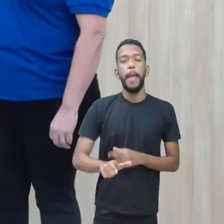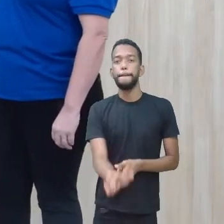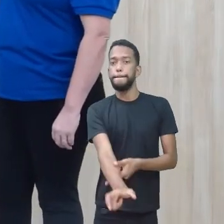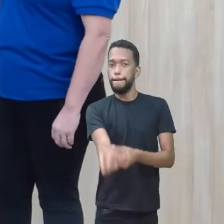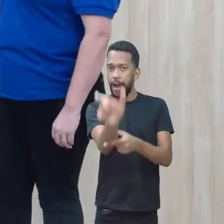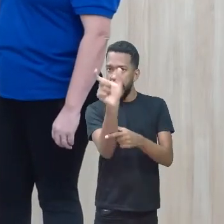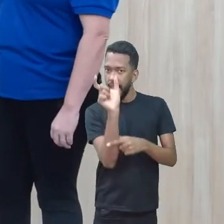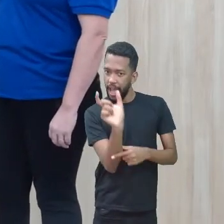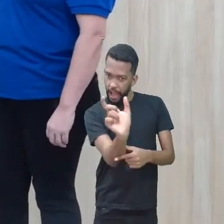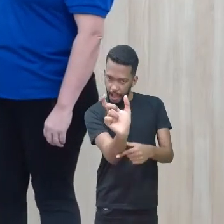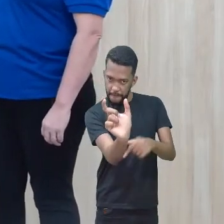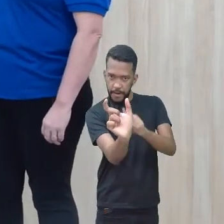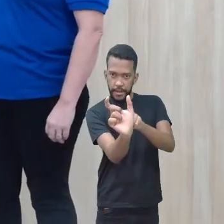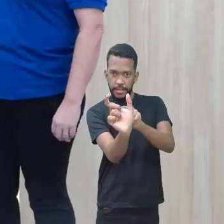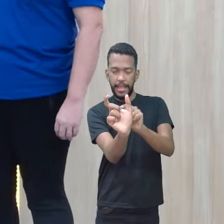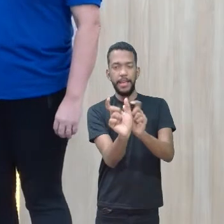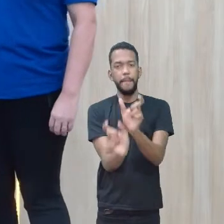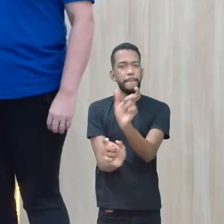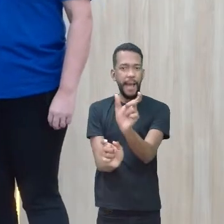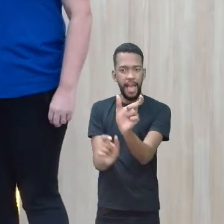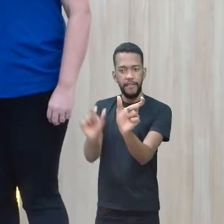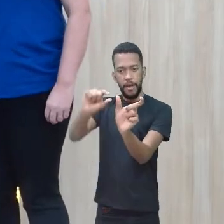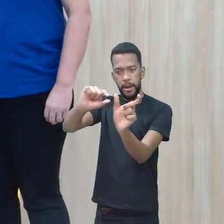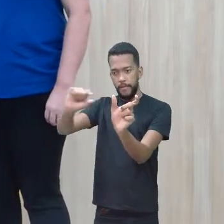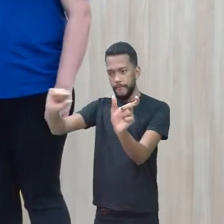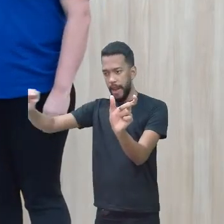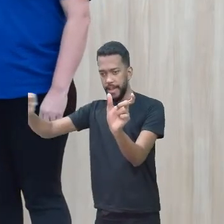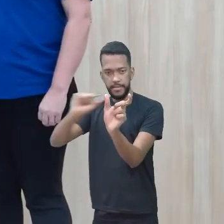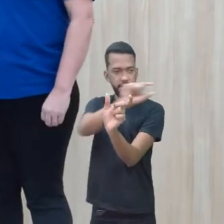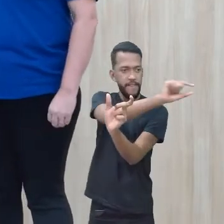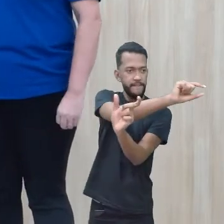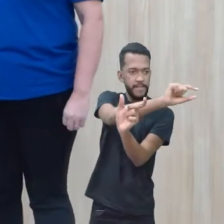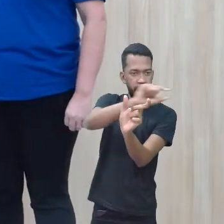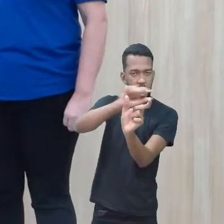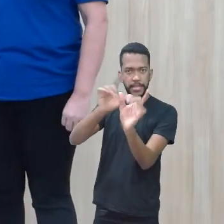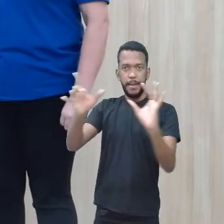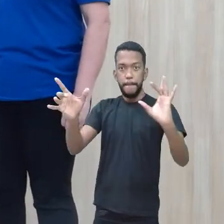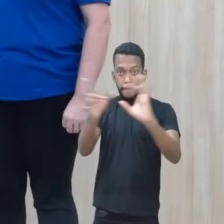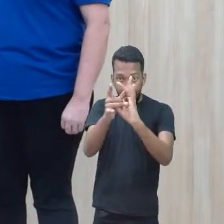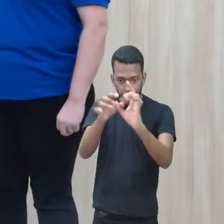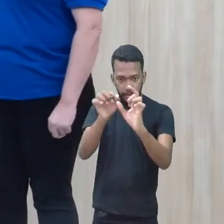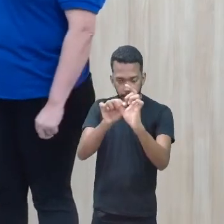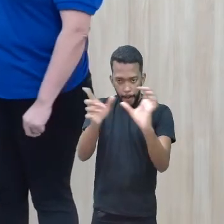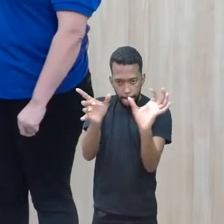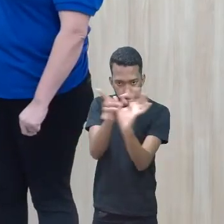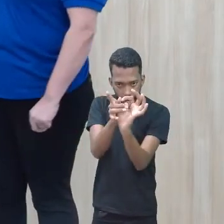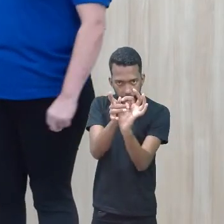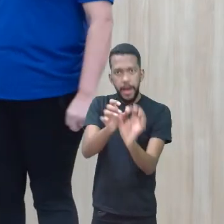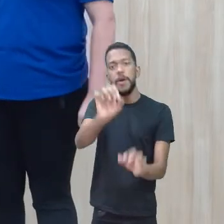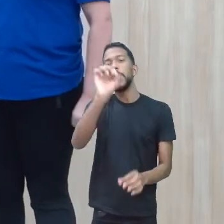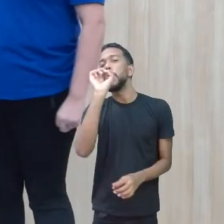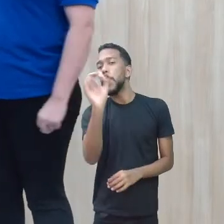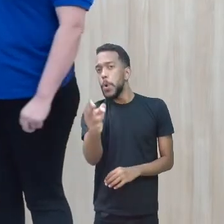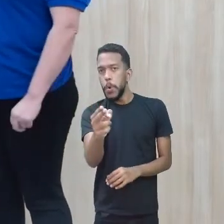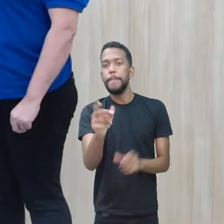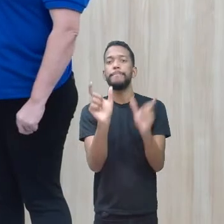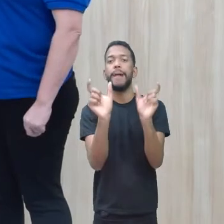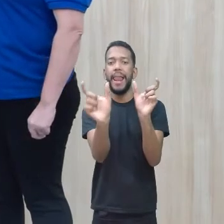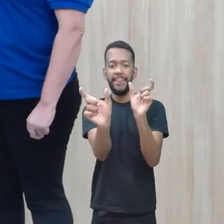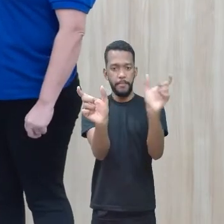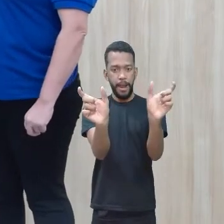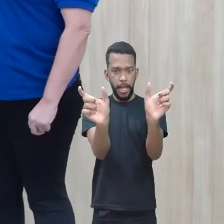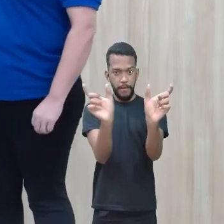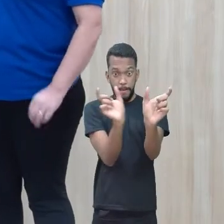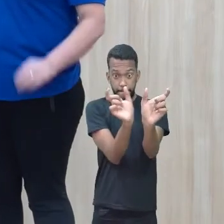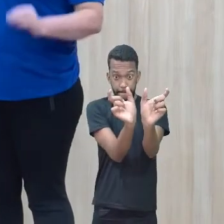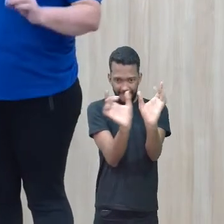conecta, liga orações ou palavra. Gravaram aí? Novamente, e o que é conjunção? É